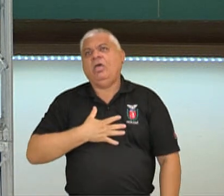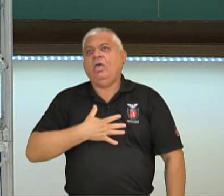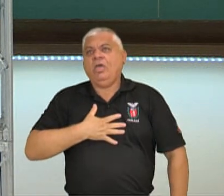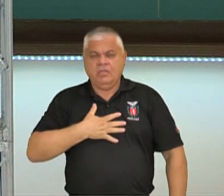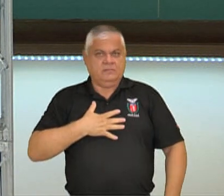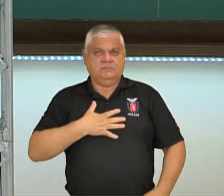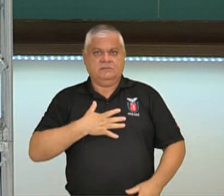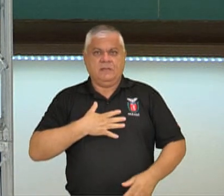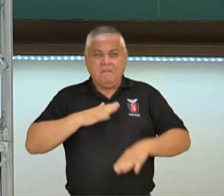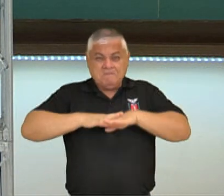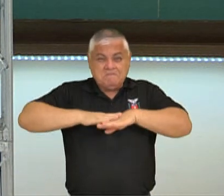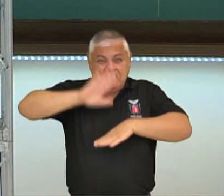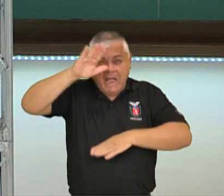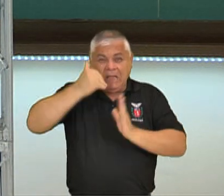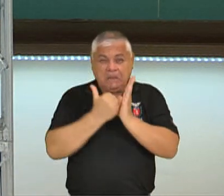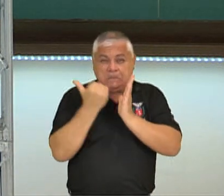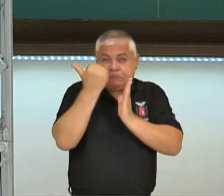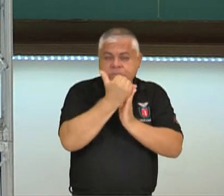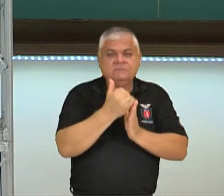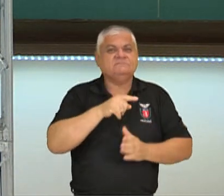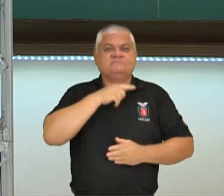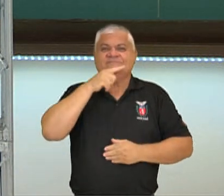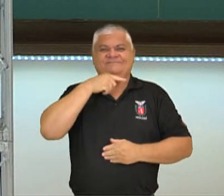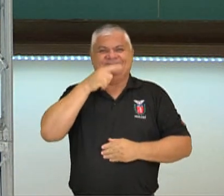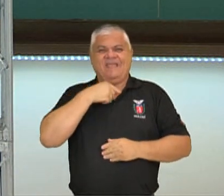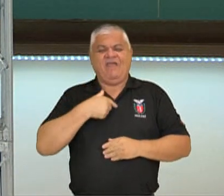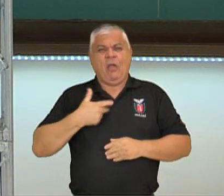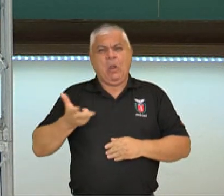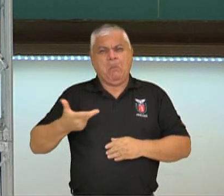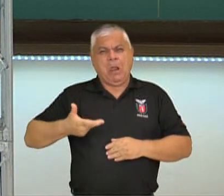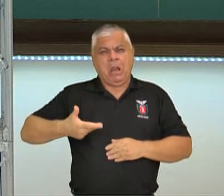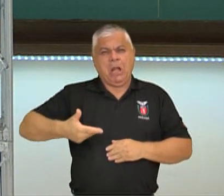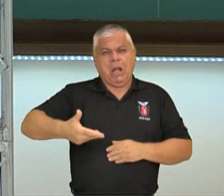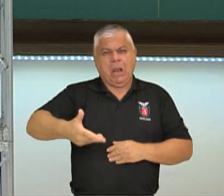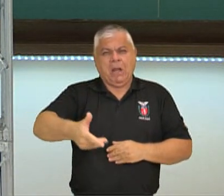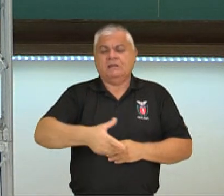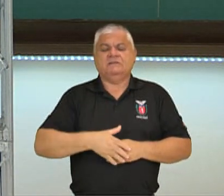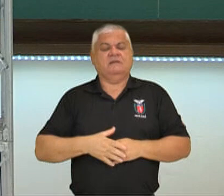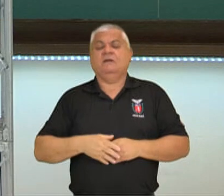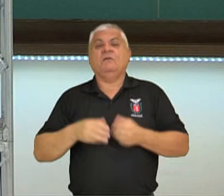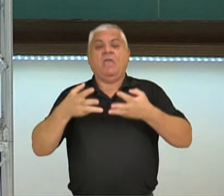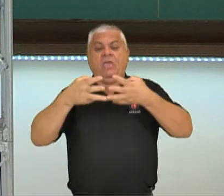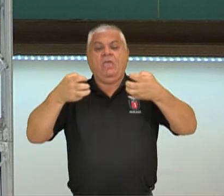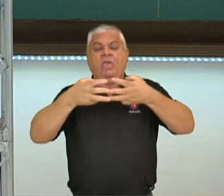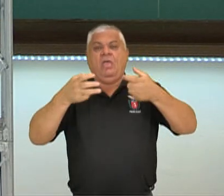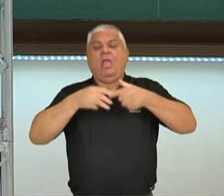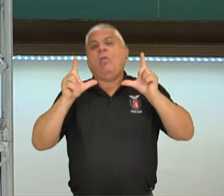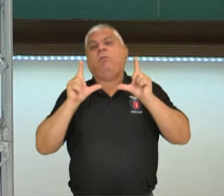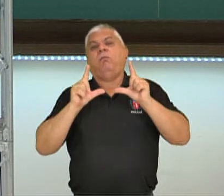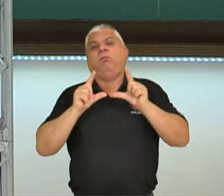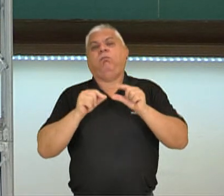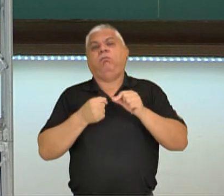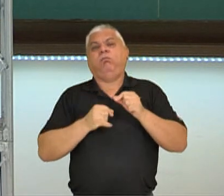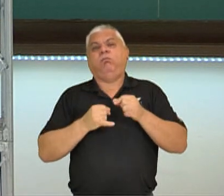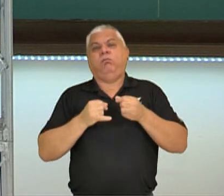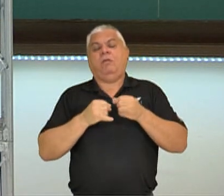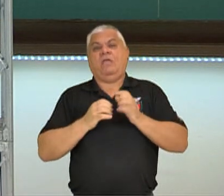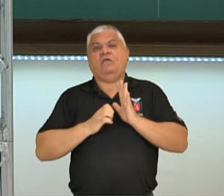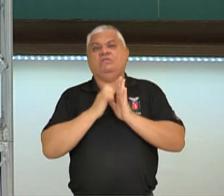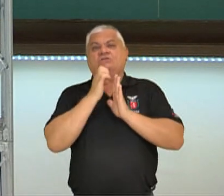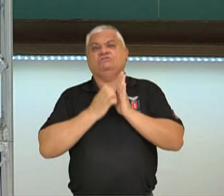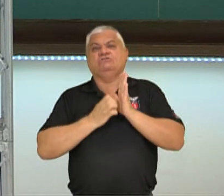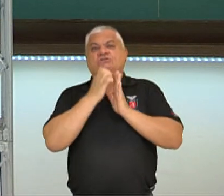manter essa velocidade. A energia dos meus músculos vai acabar e eu vou ter que acabar parando,